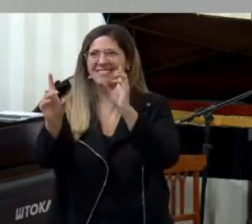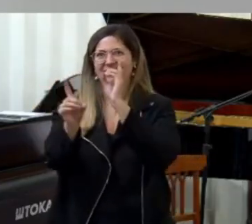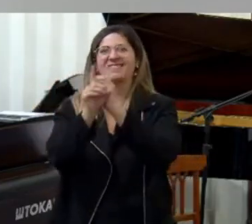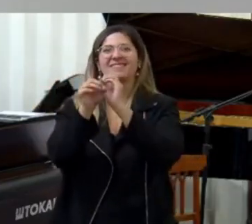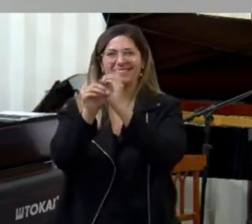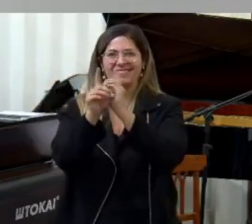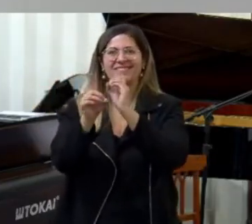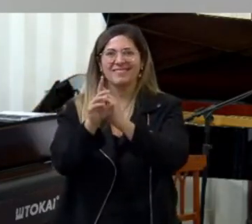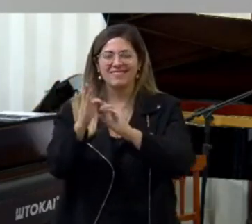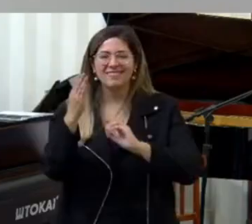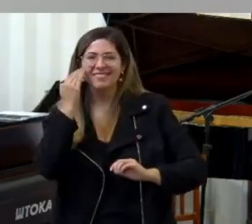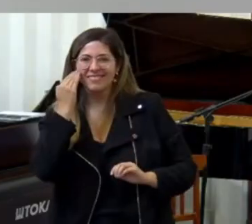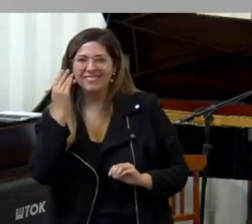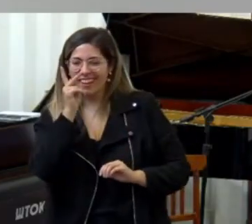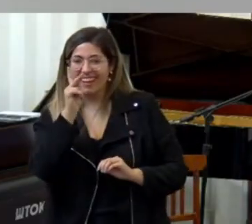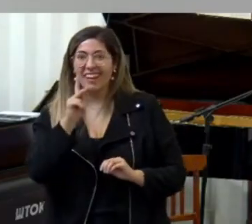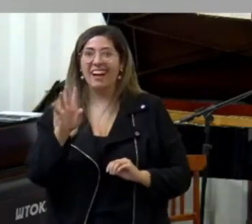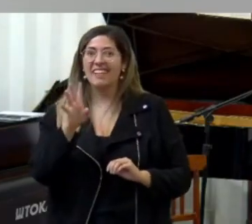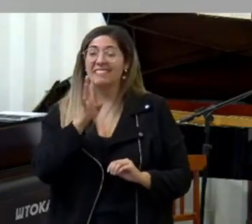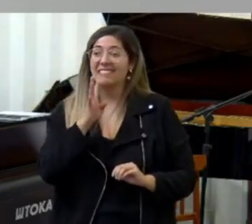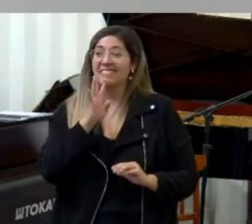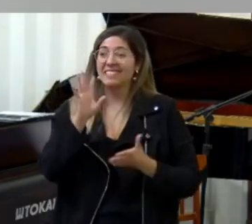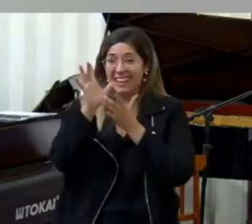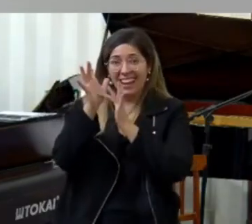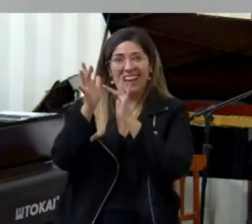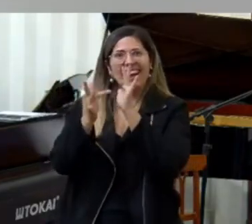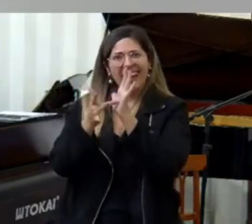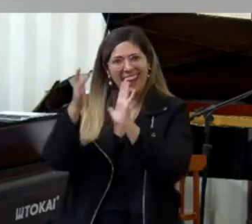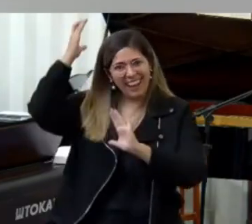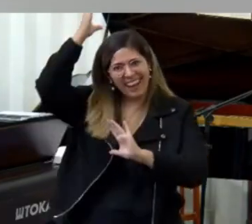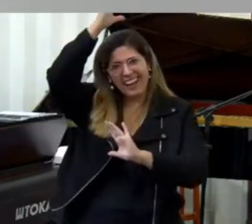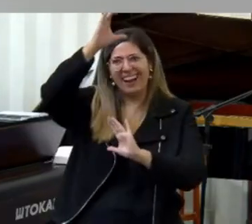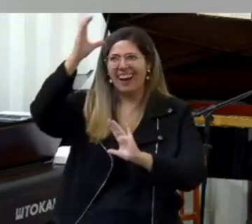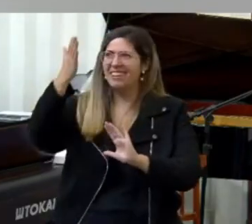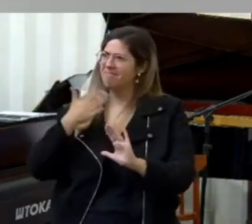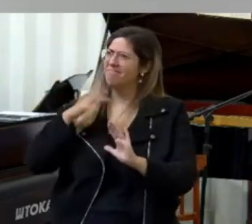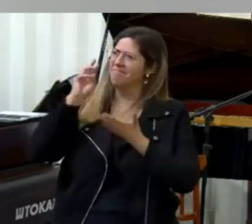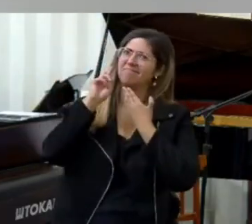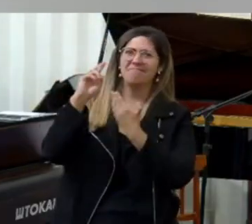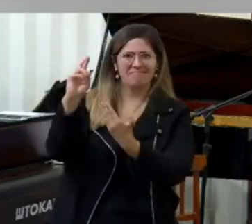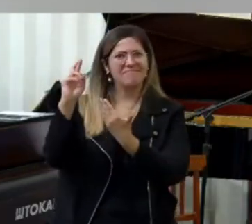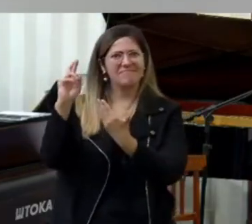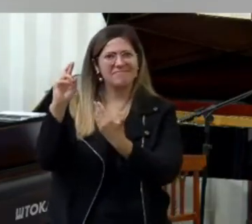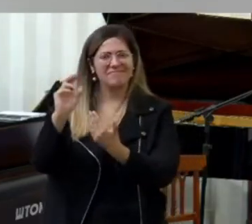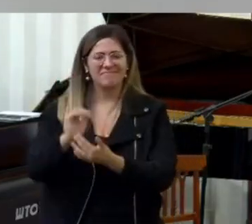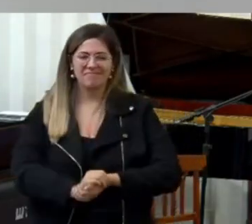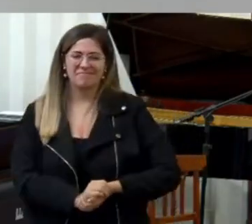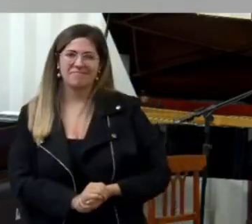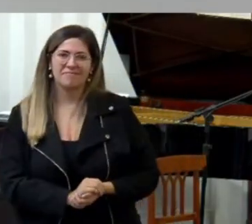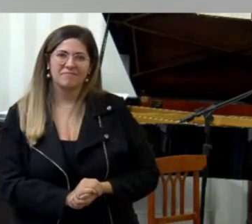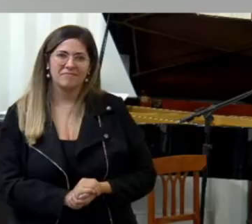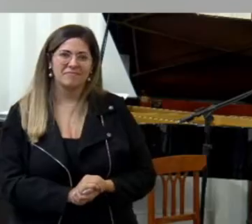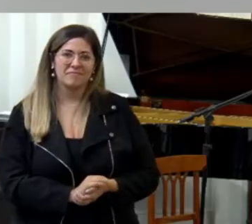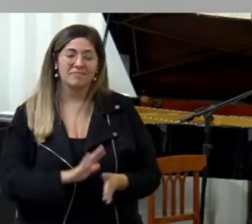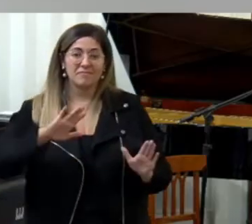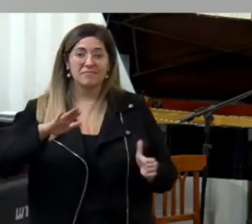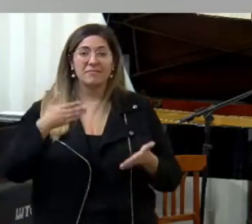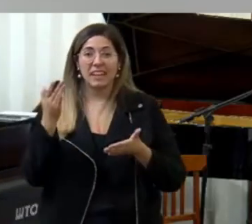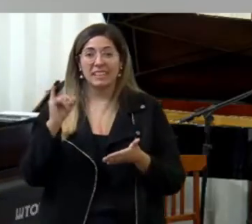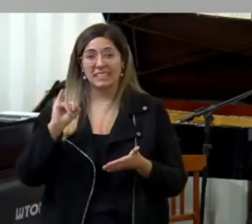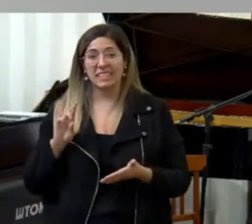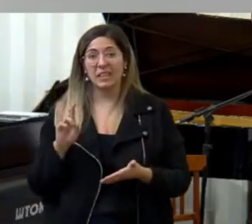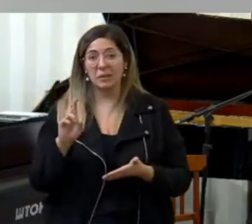sublimidade do conhecimento de Jesus Cristo, meu Senhor. Quando